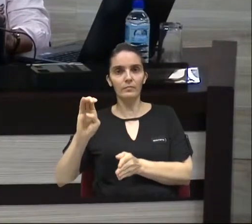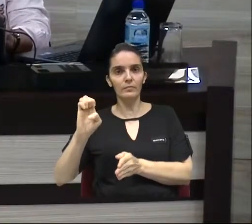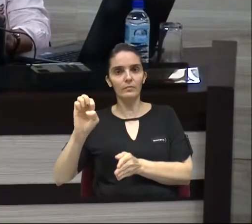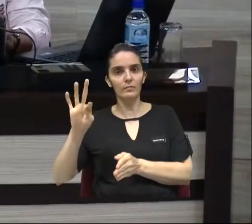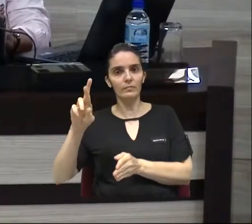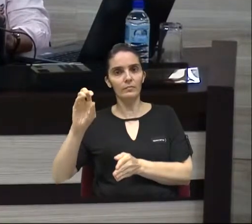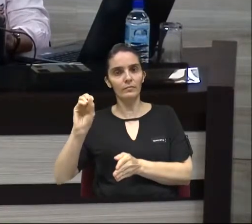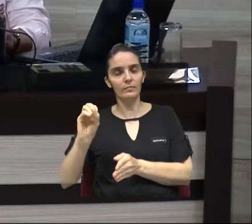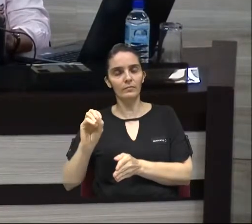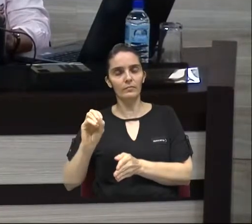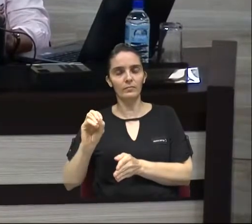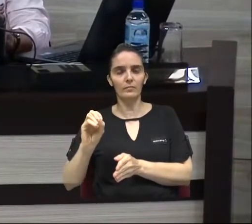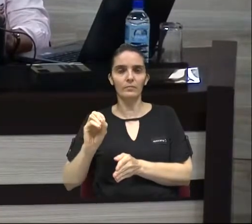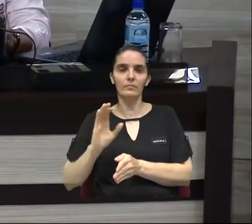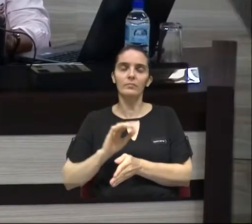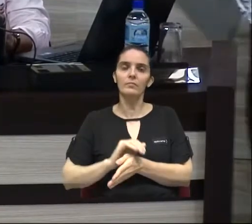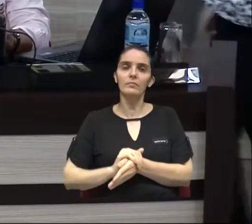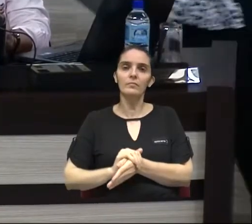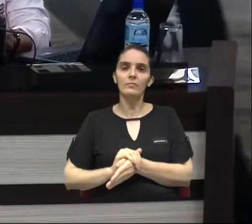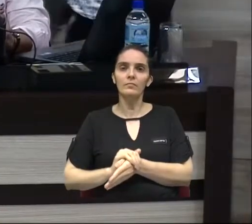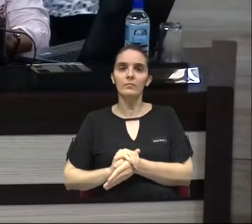CEP